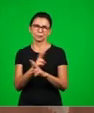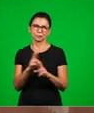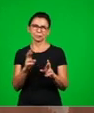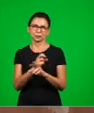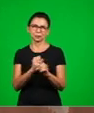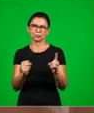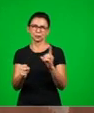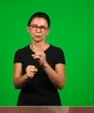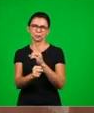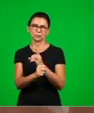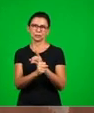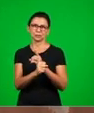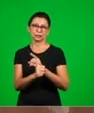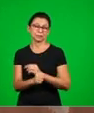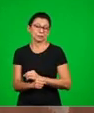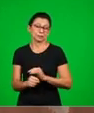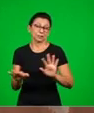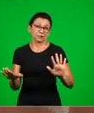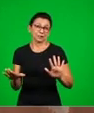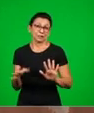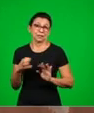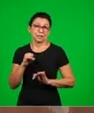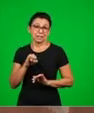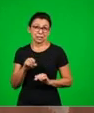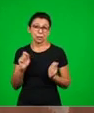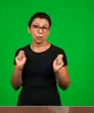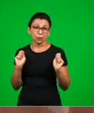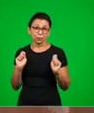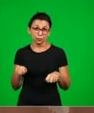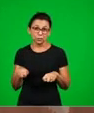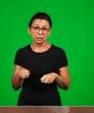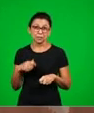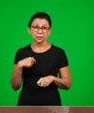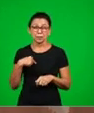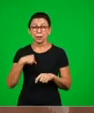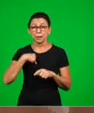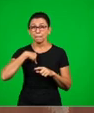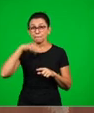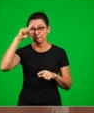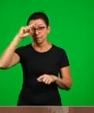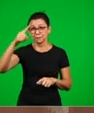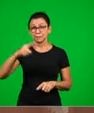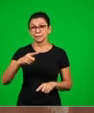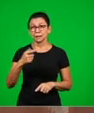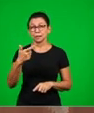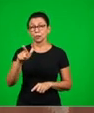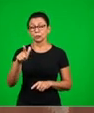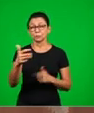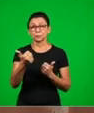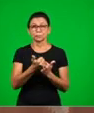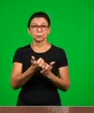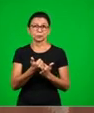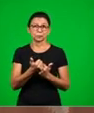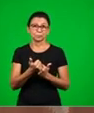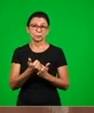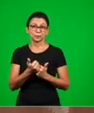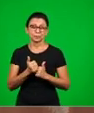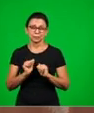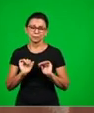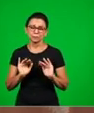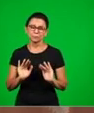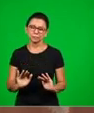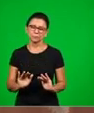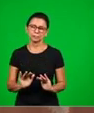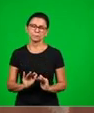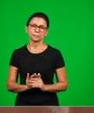mim eu mandava 500 na minha e ainda pagava a passagem. Mas a questão, estamos indo por revelação para